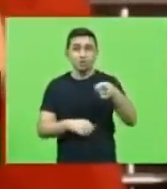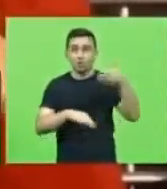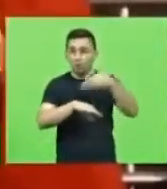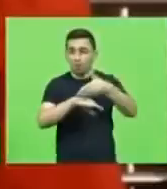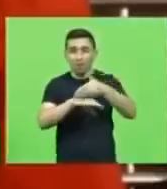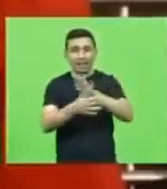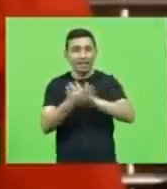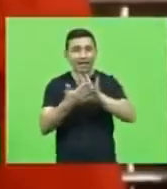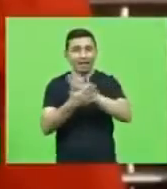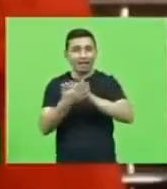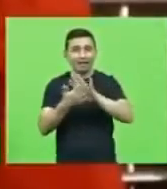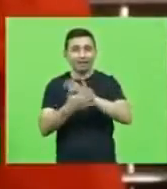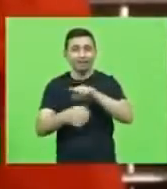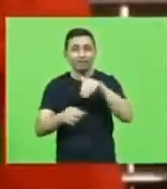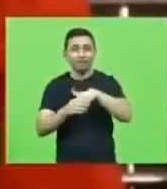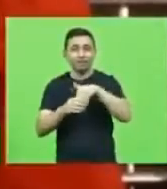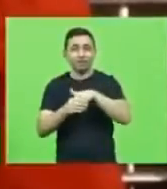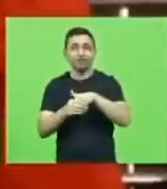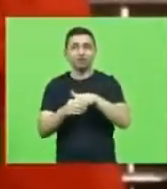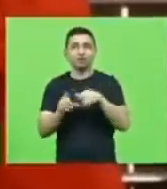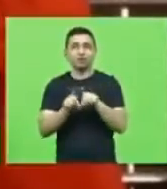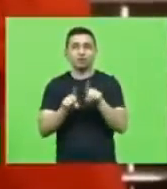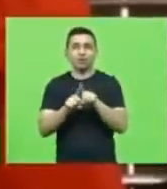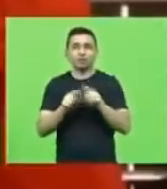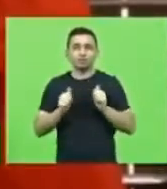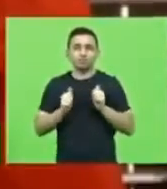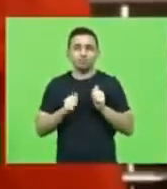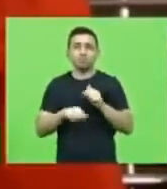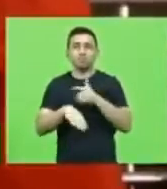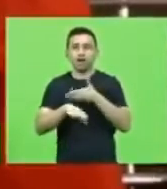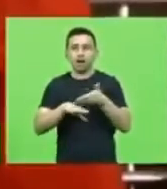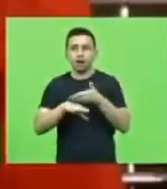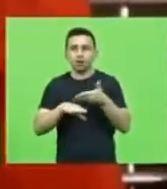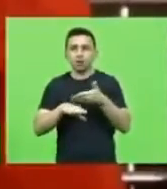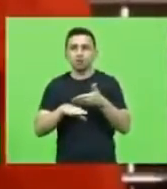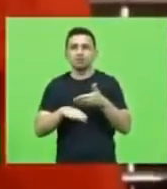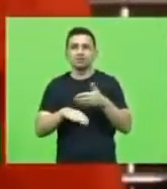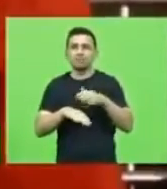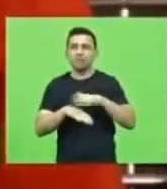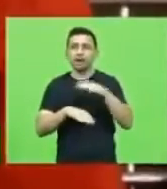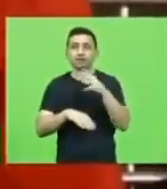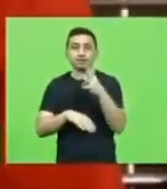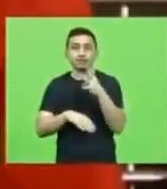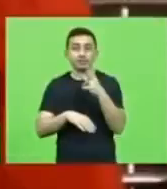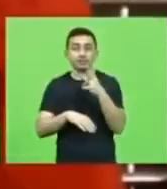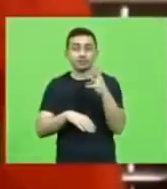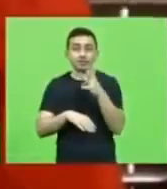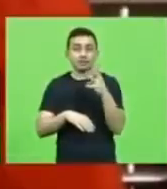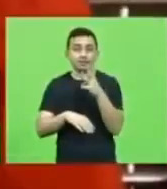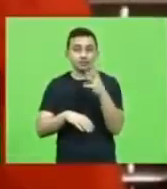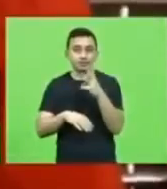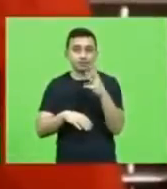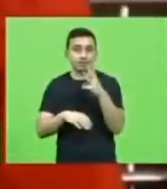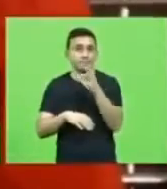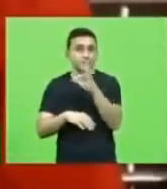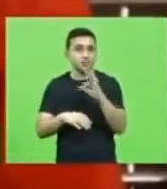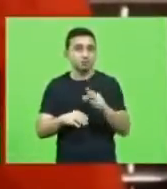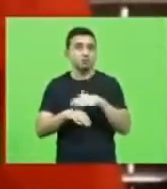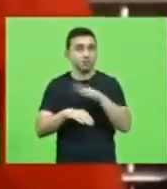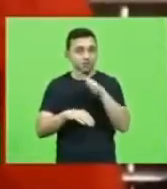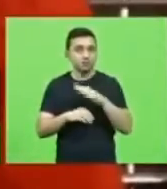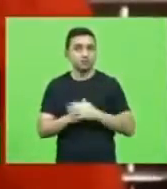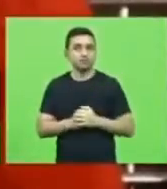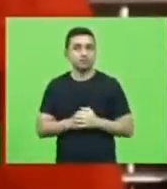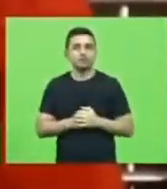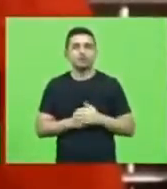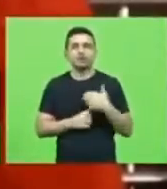a abstenção nulos e brancos, ultrapassou 33%, ou seja, eu sei